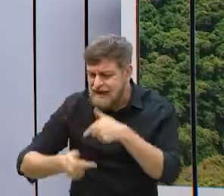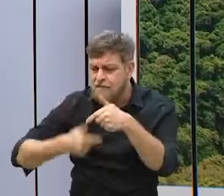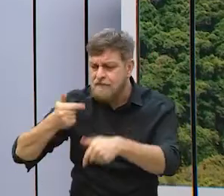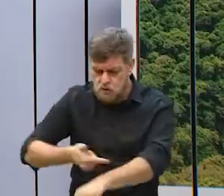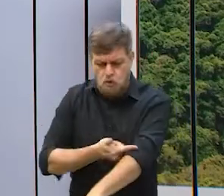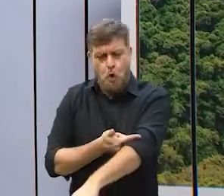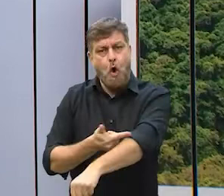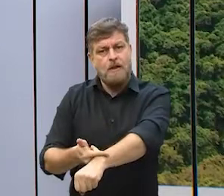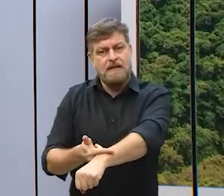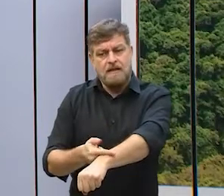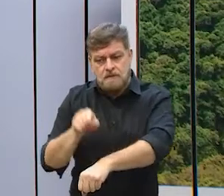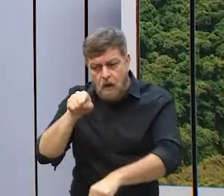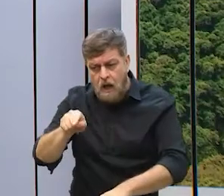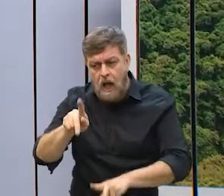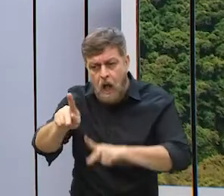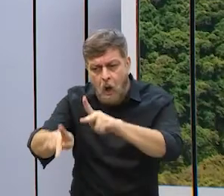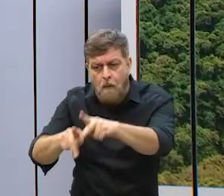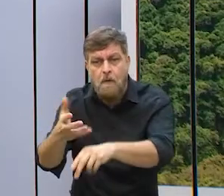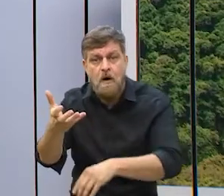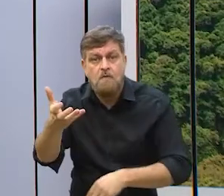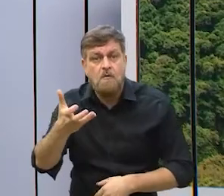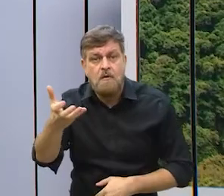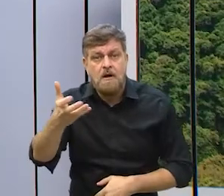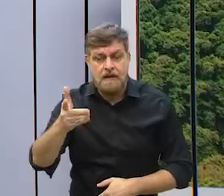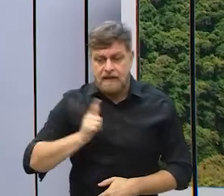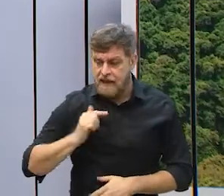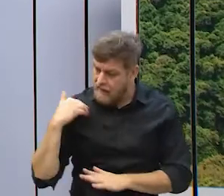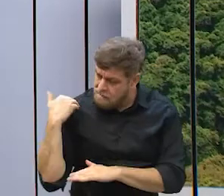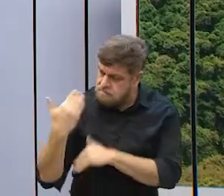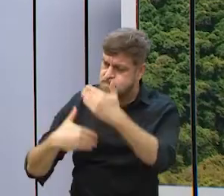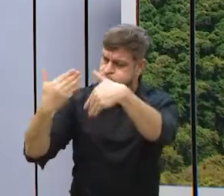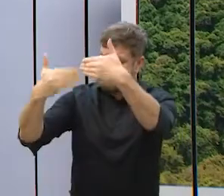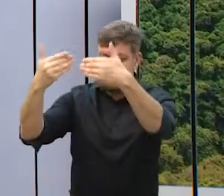honesto e que quer buscar seu